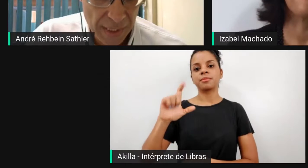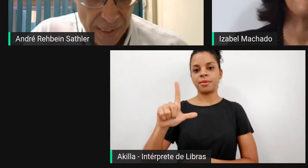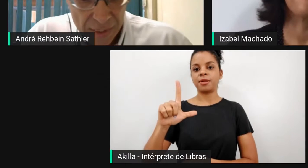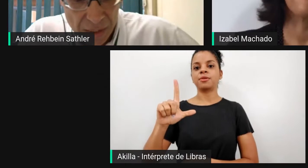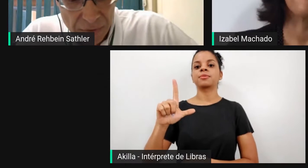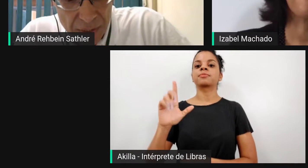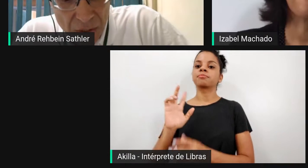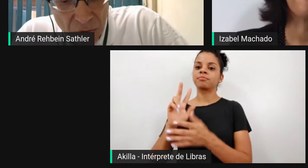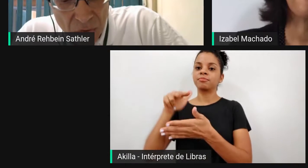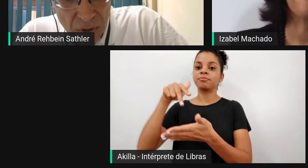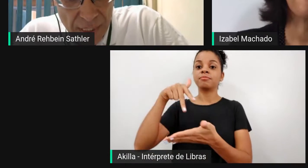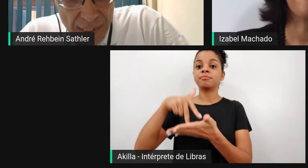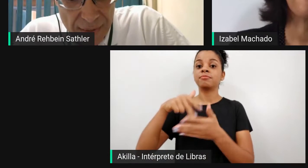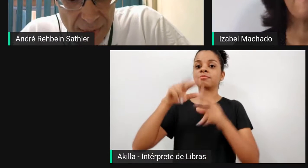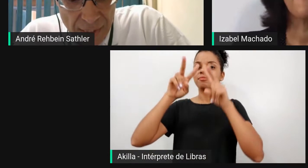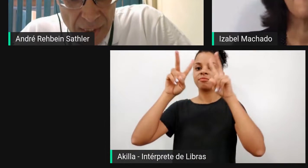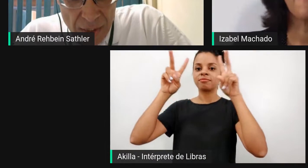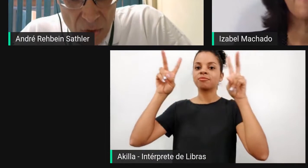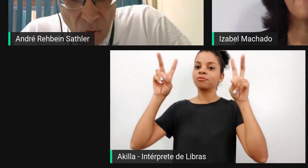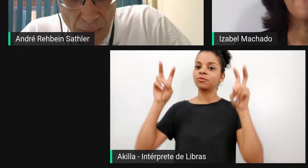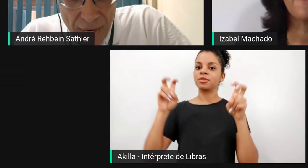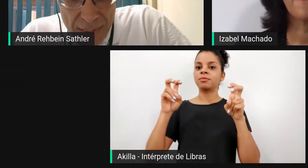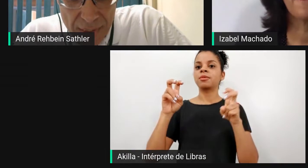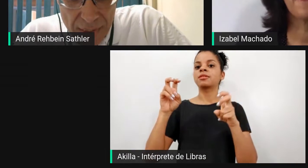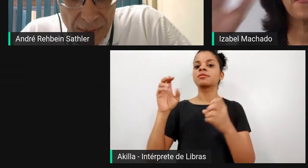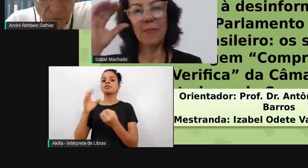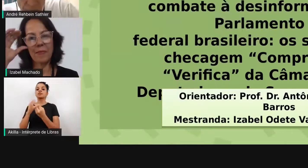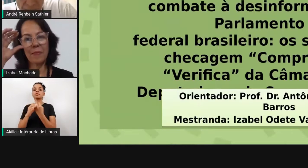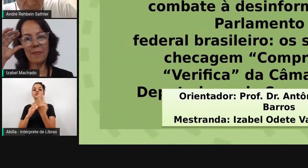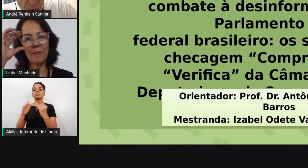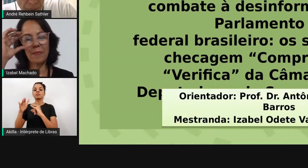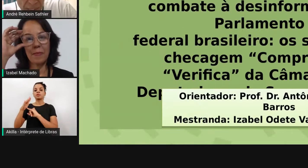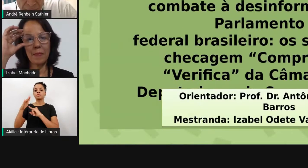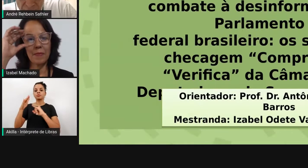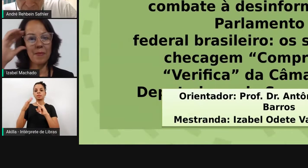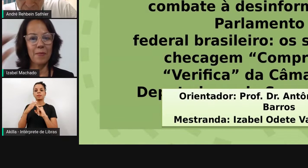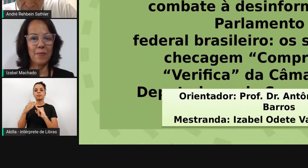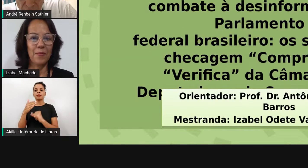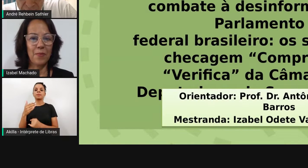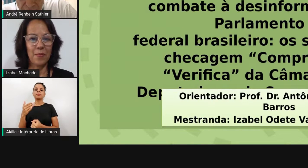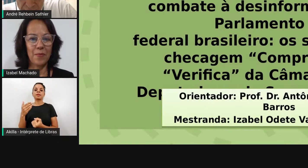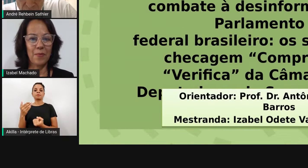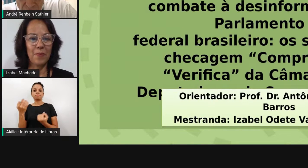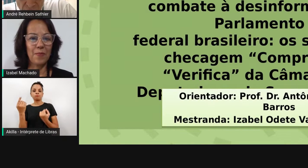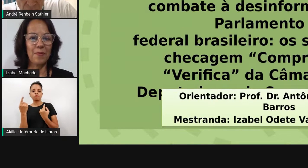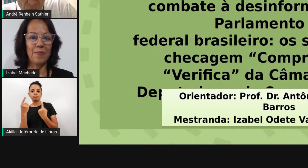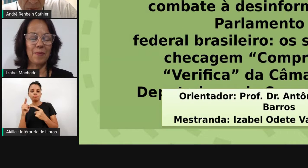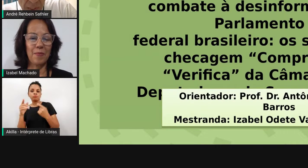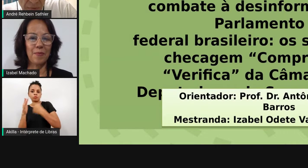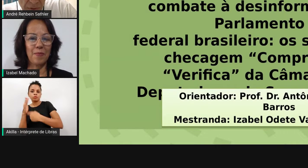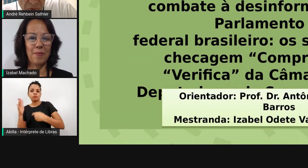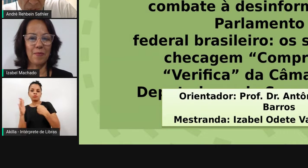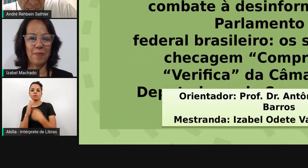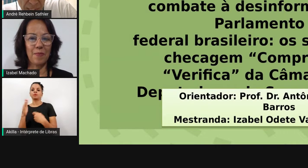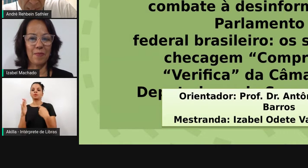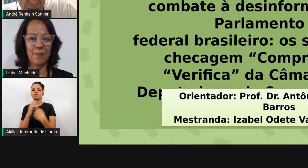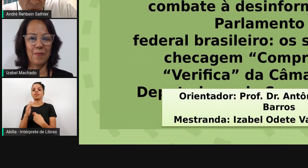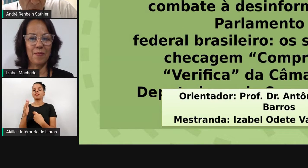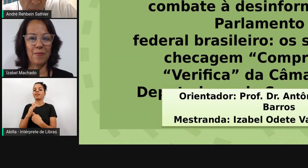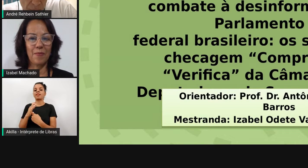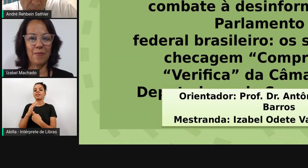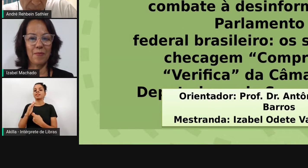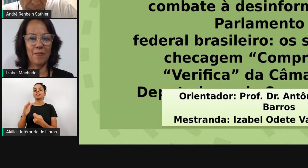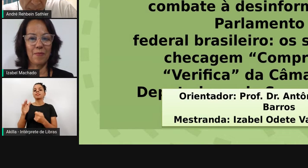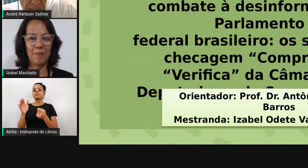sobre iniciativas institucionais de combate à desinformação no Parlamento Federal Brasileiro, os serviços de